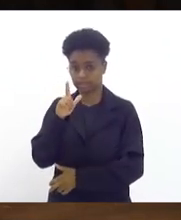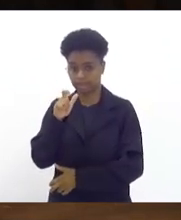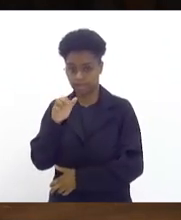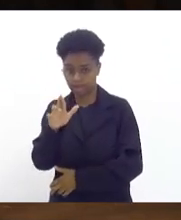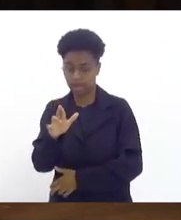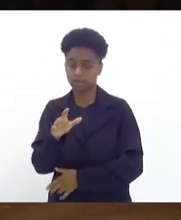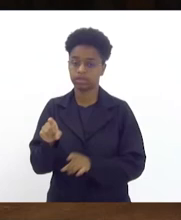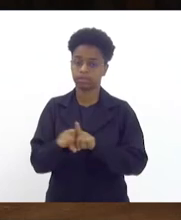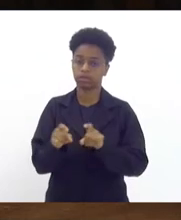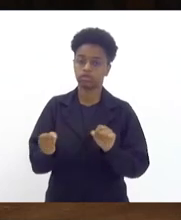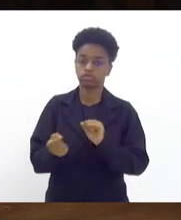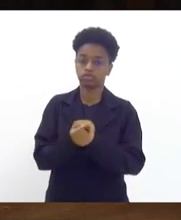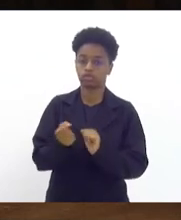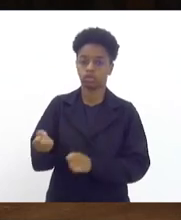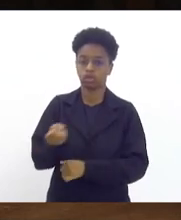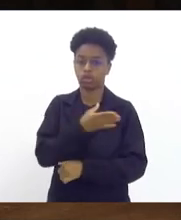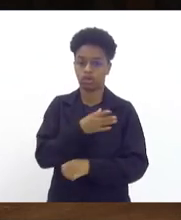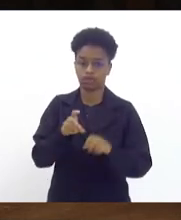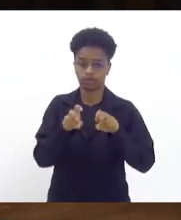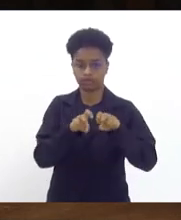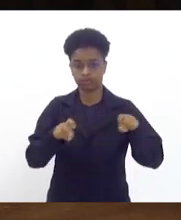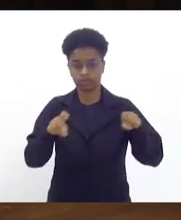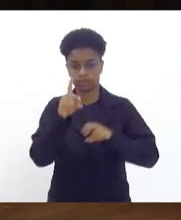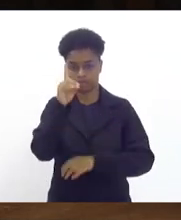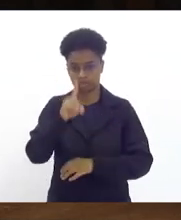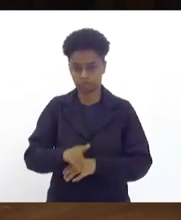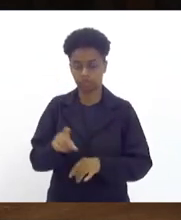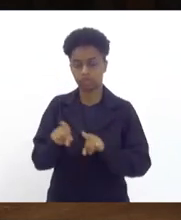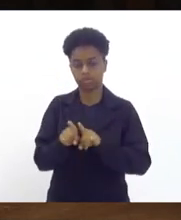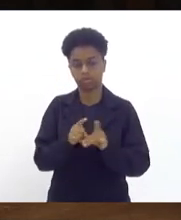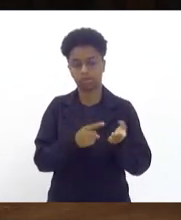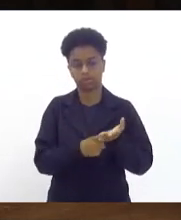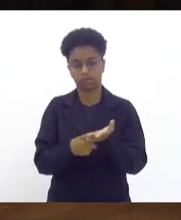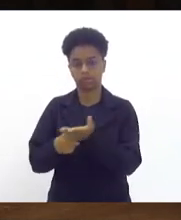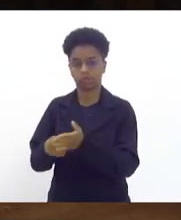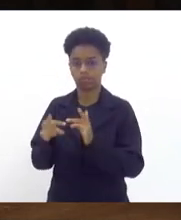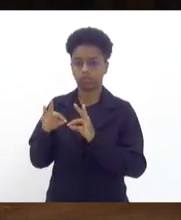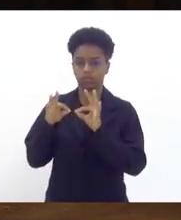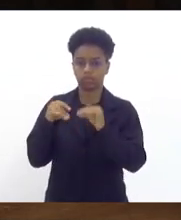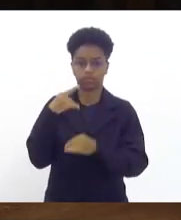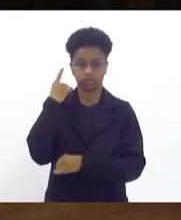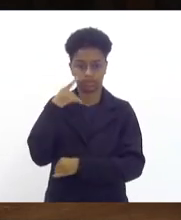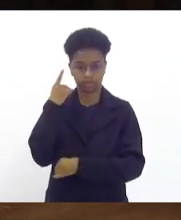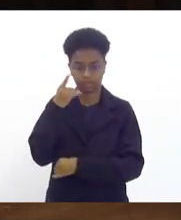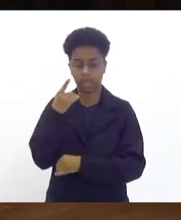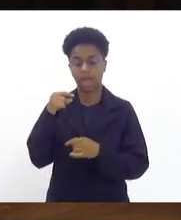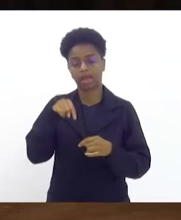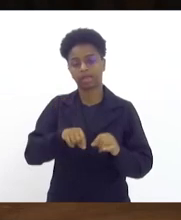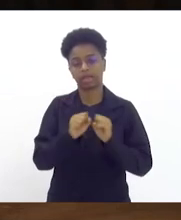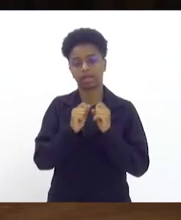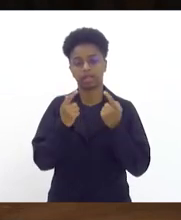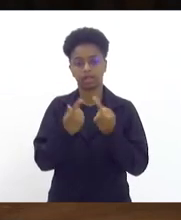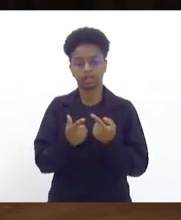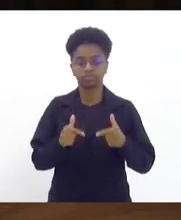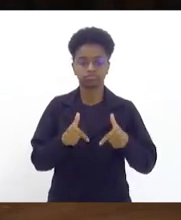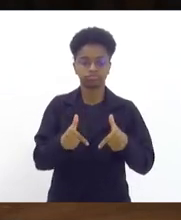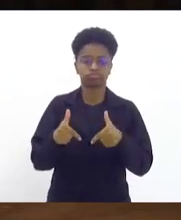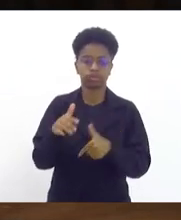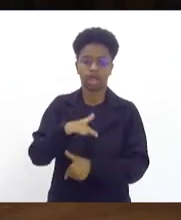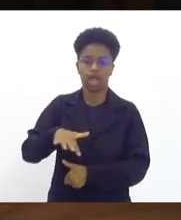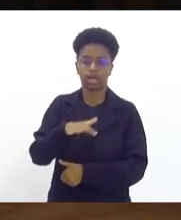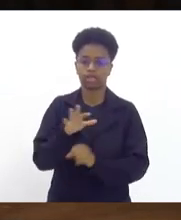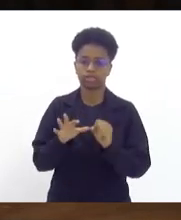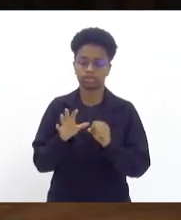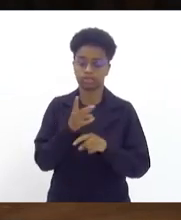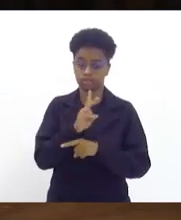diretora e compromissado com todos os deputados da casa a leste tem atuado na questão da segurança pública tem